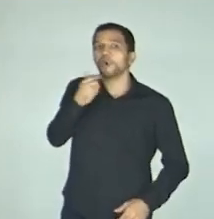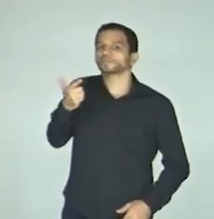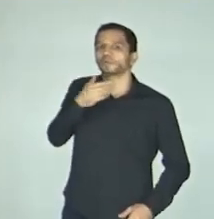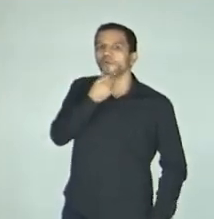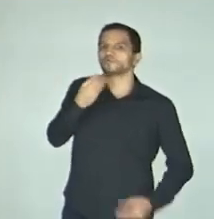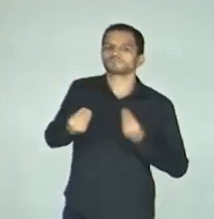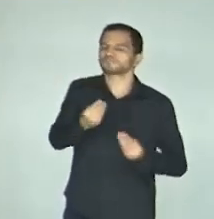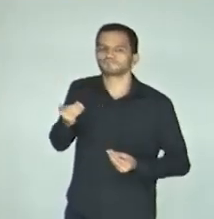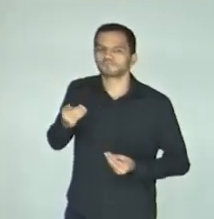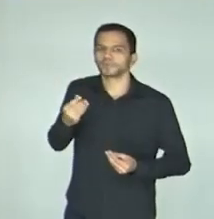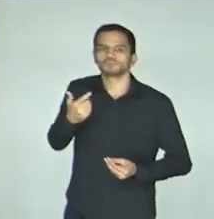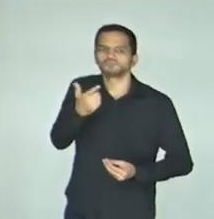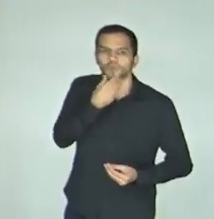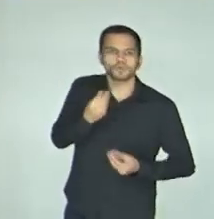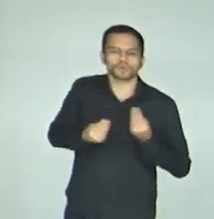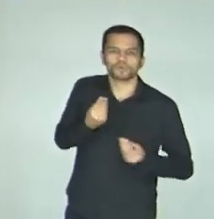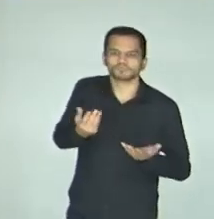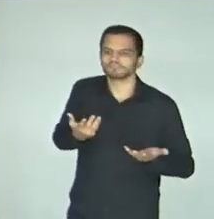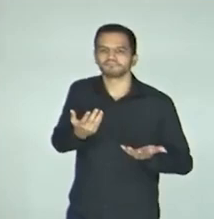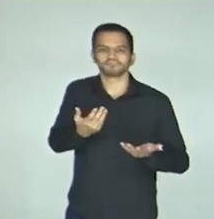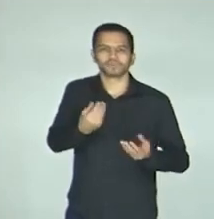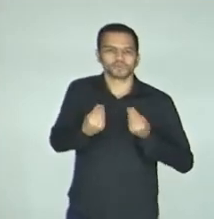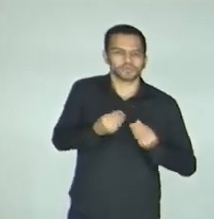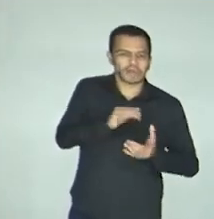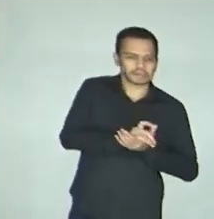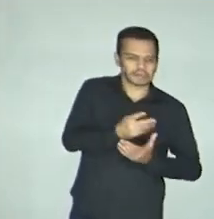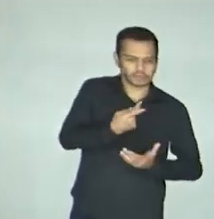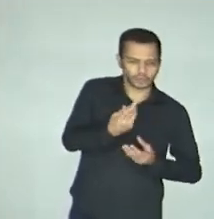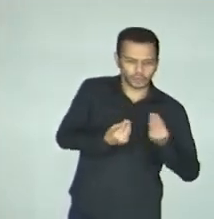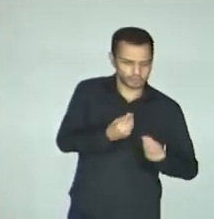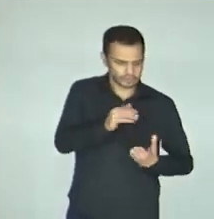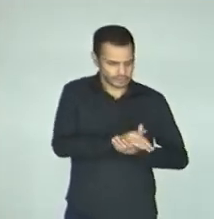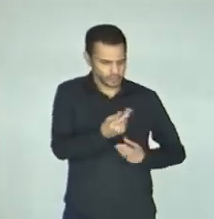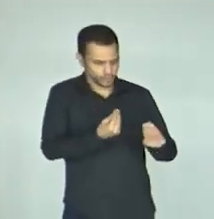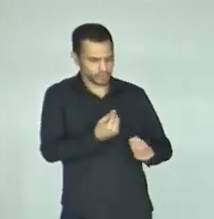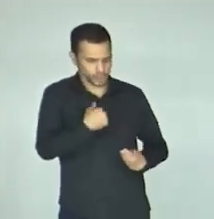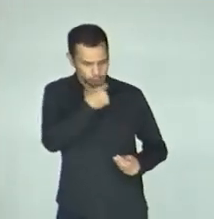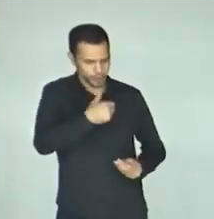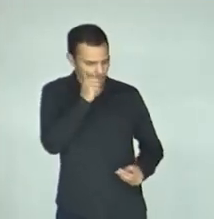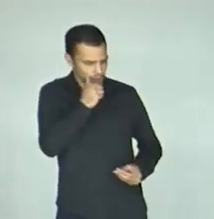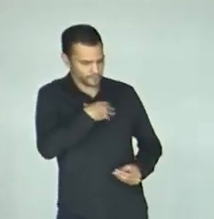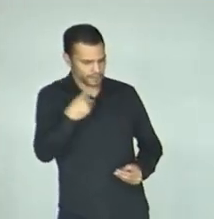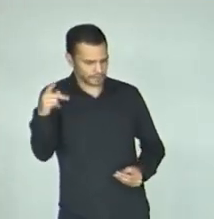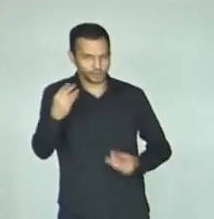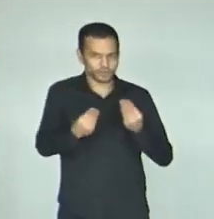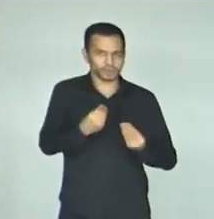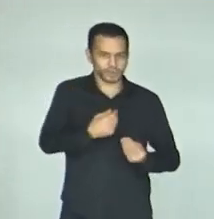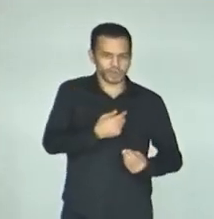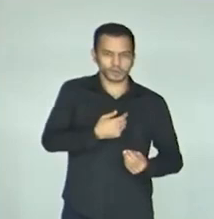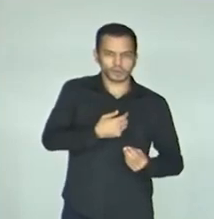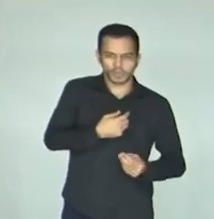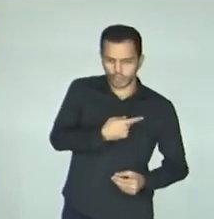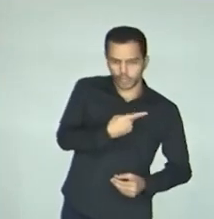descendência e não tem nenhum homem aqui para se relacionar conosco para gente tá descendência com o papai então